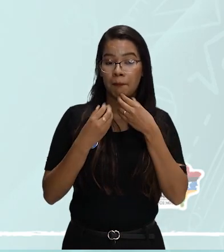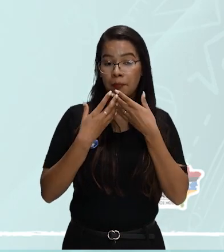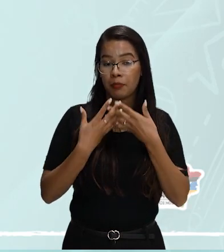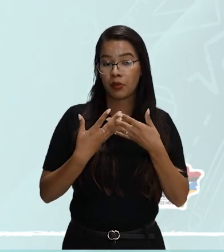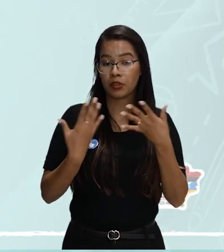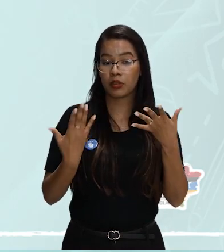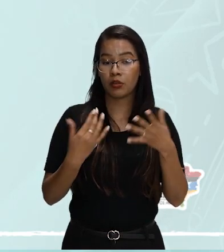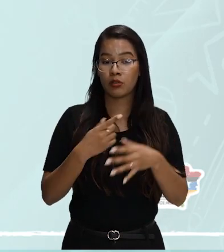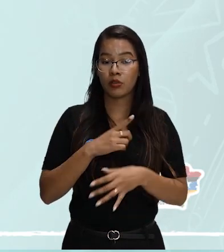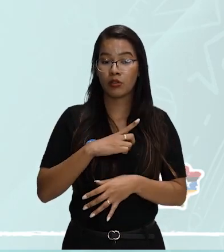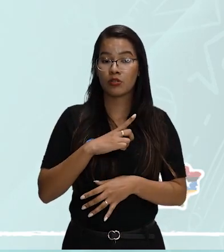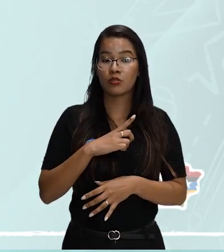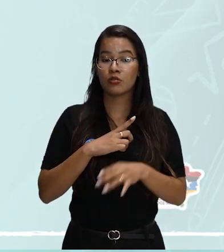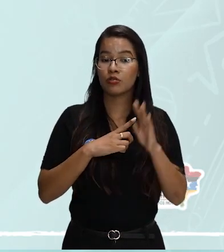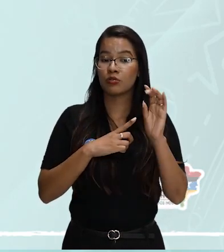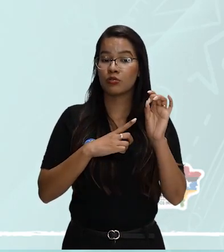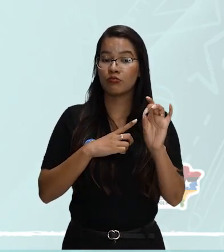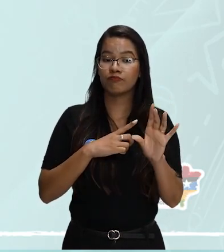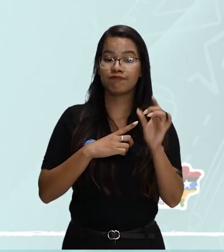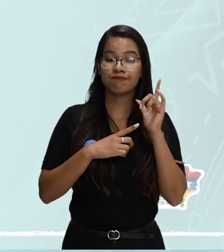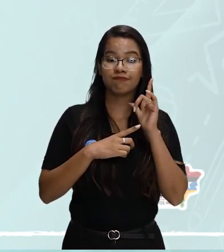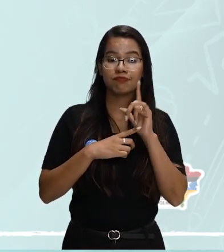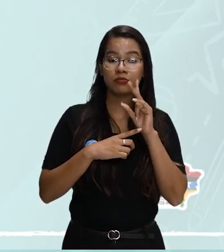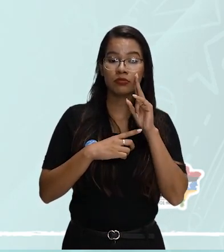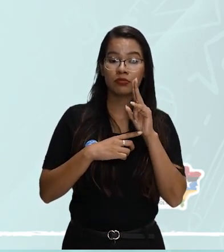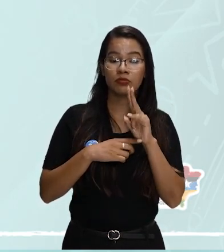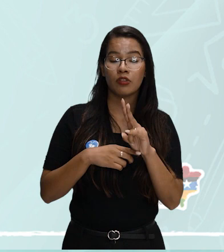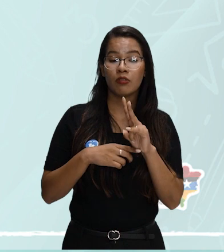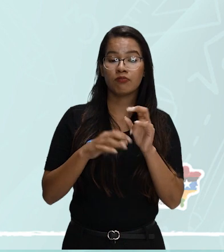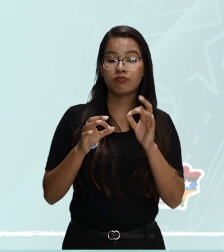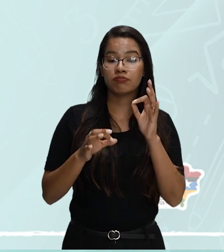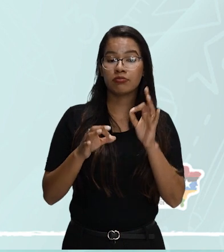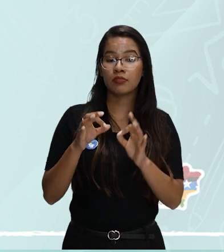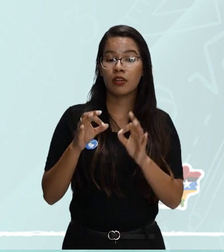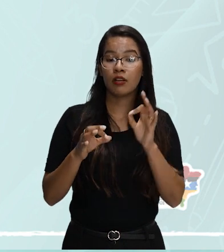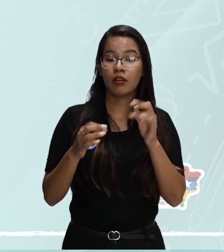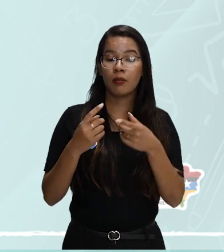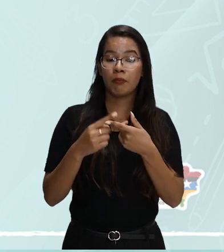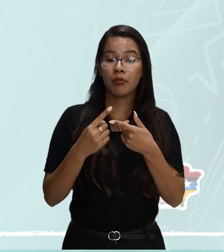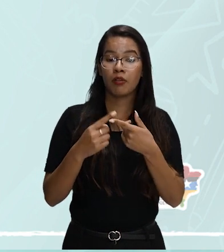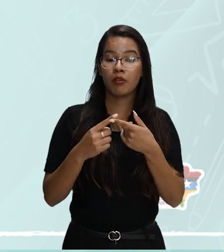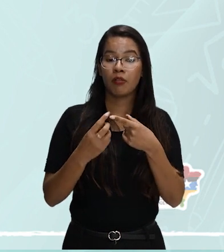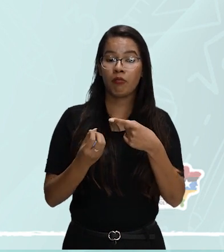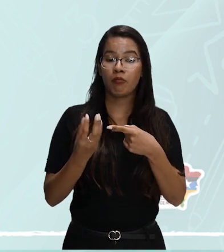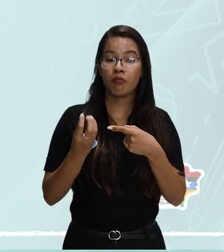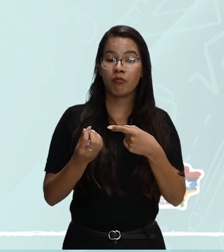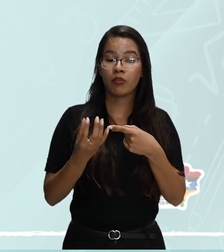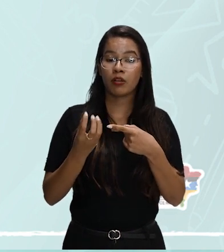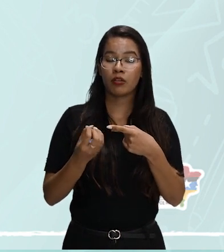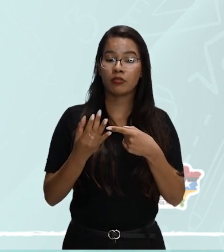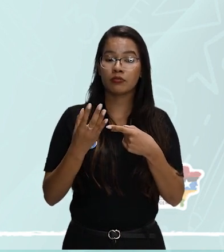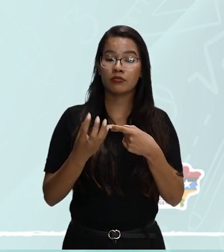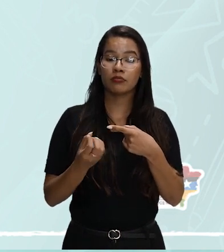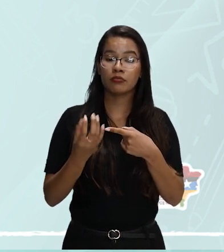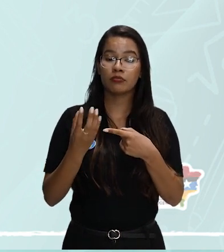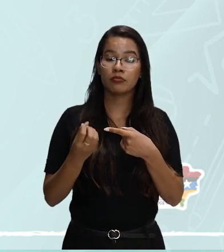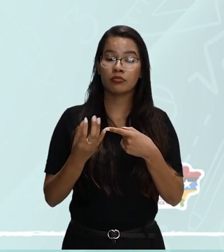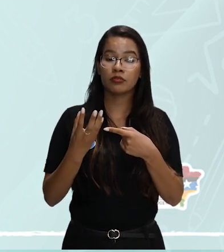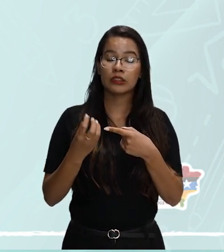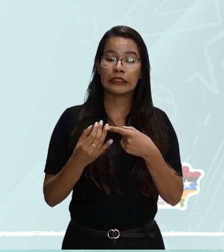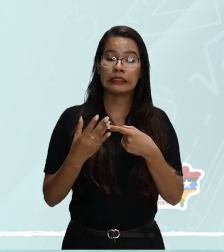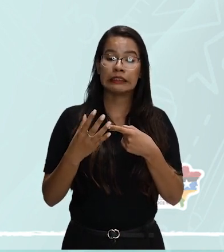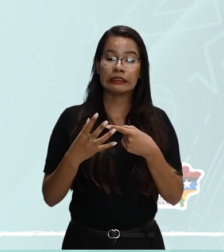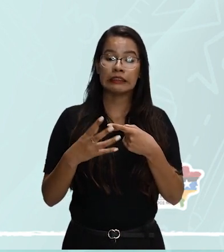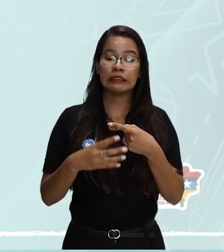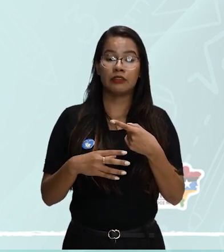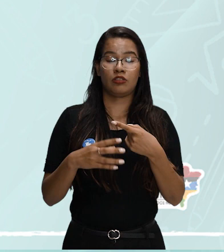consegue ver a cor dos objetos, né, justamente porque esses objetos eles são, né, a luz que chega neles é